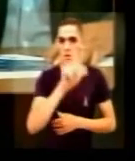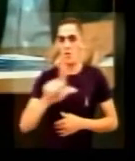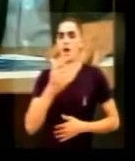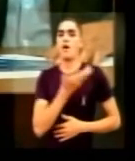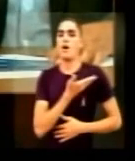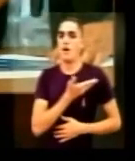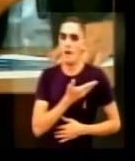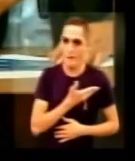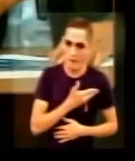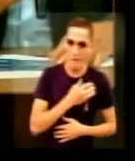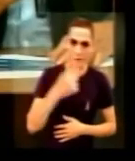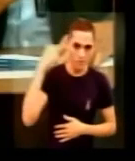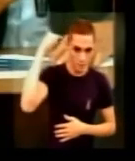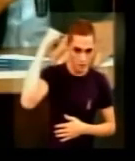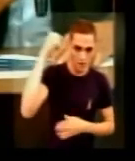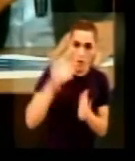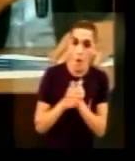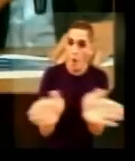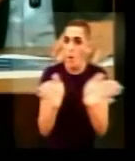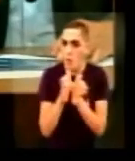Antônio e Caique,